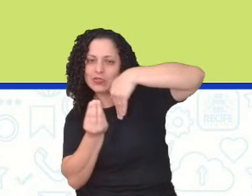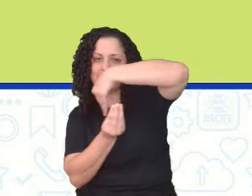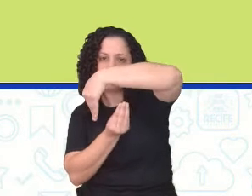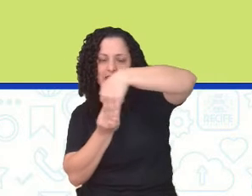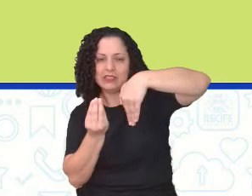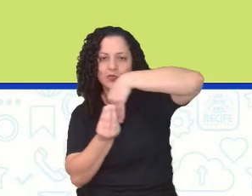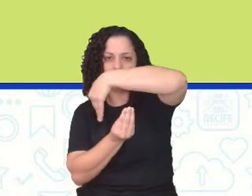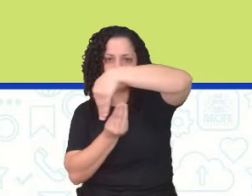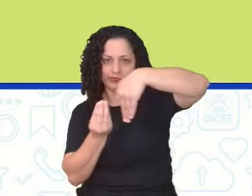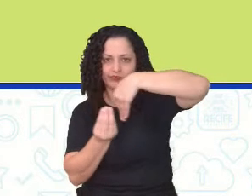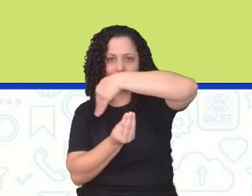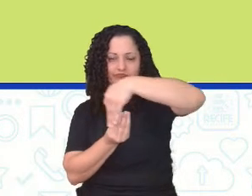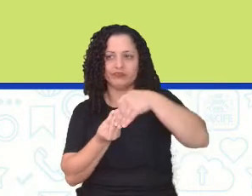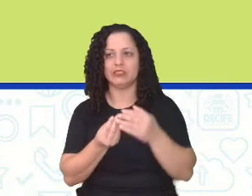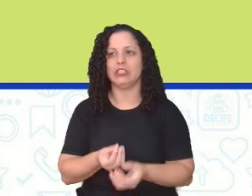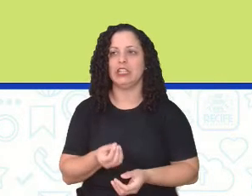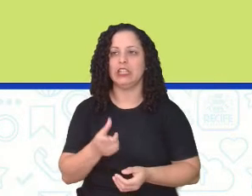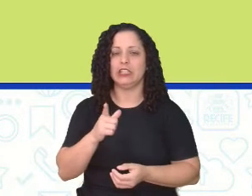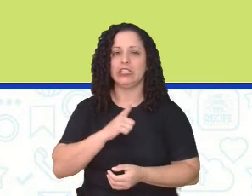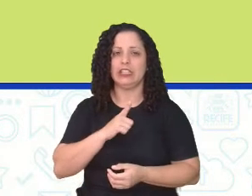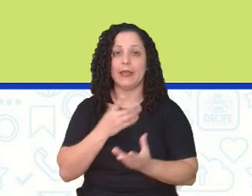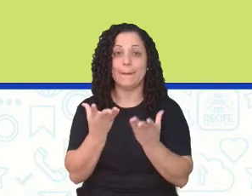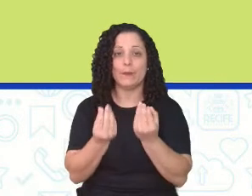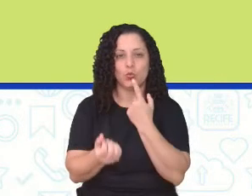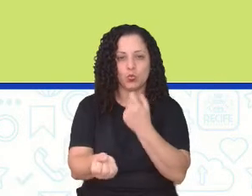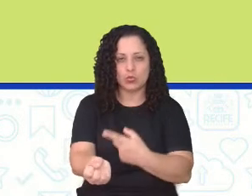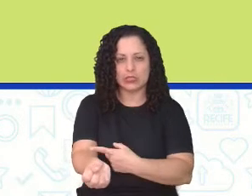conjuntivo frouxo e rico em vasos